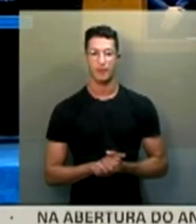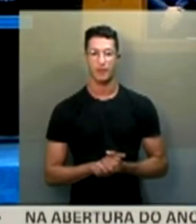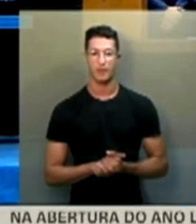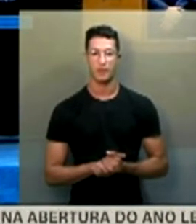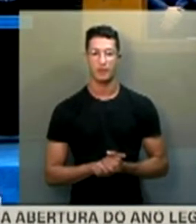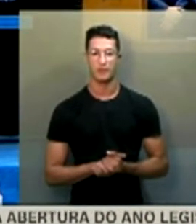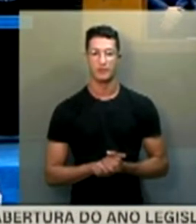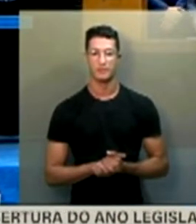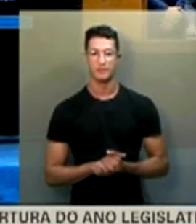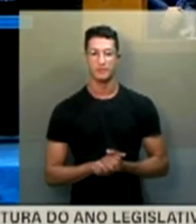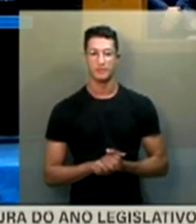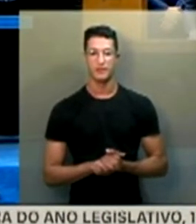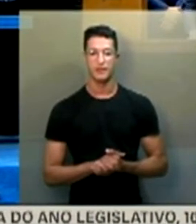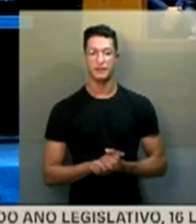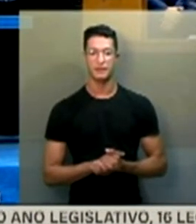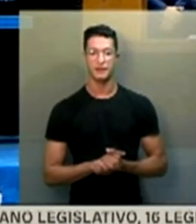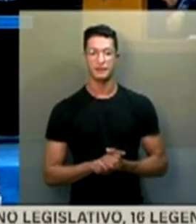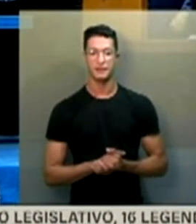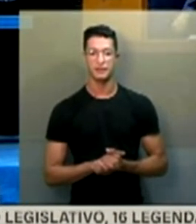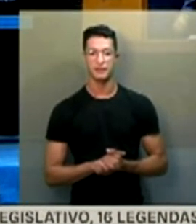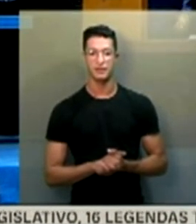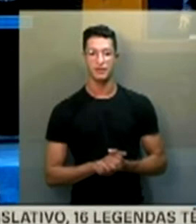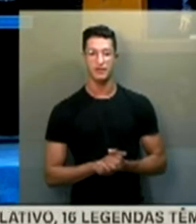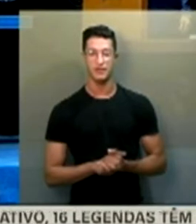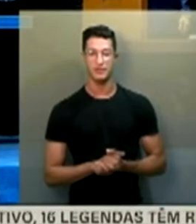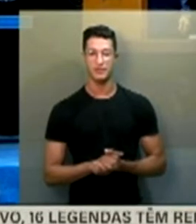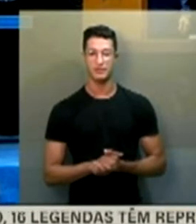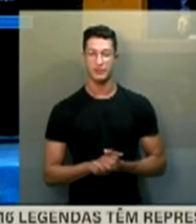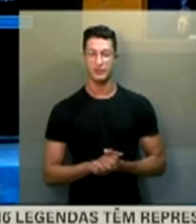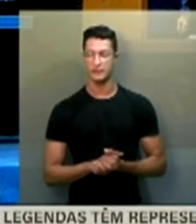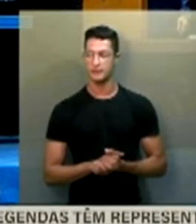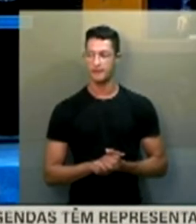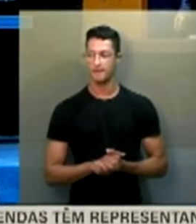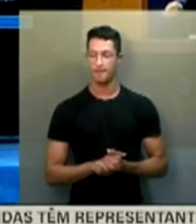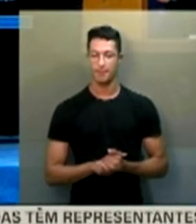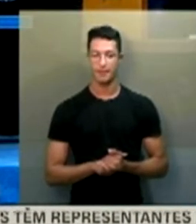E o 81º senador está